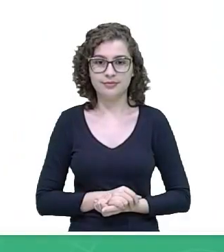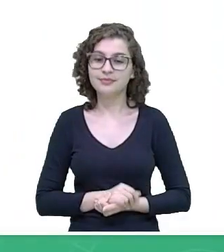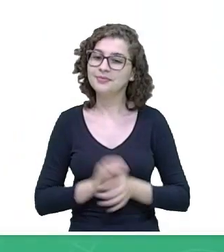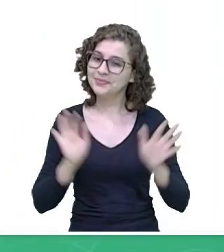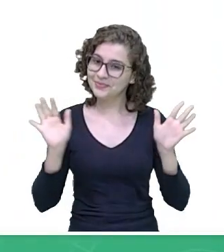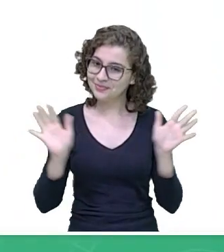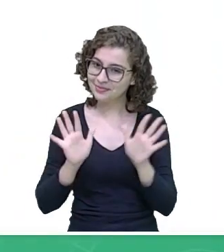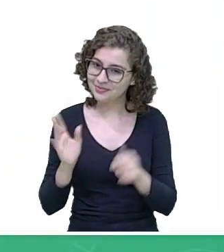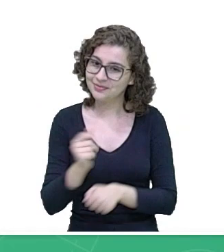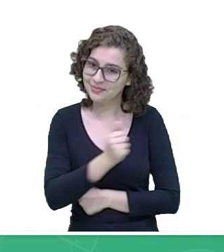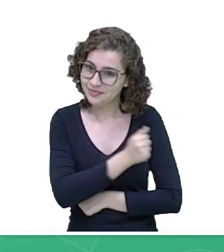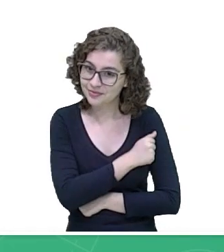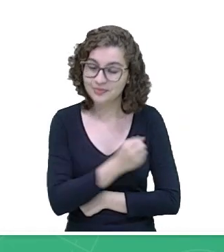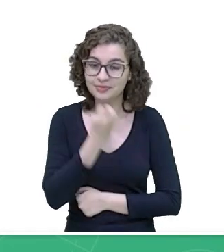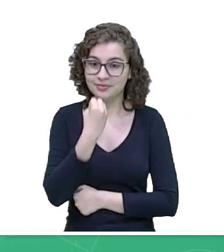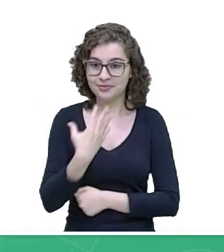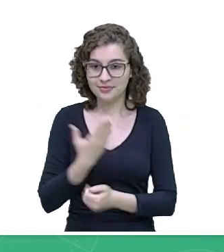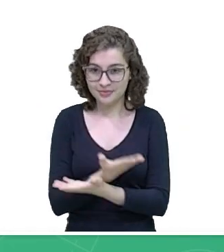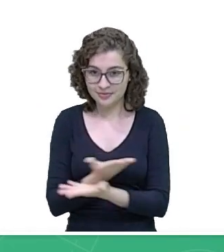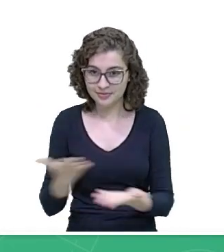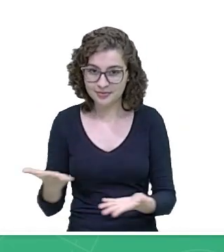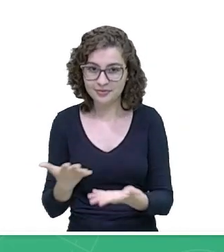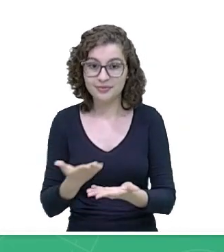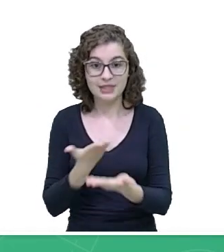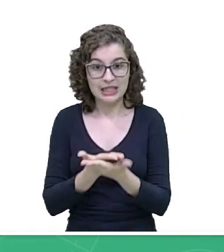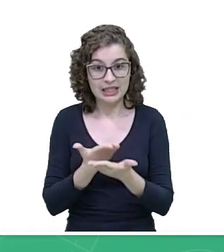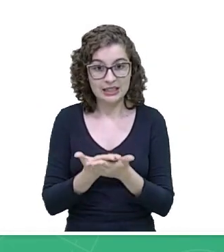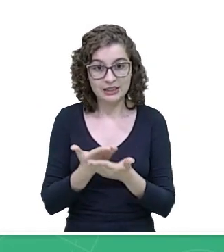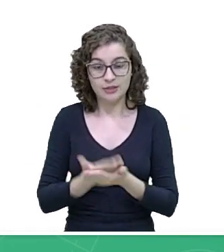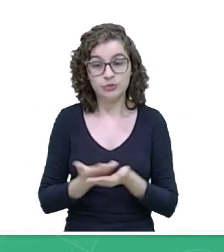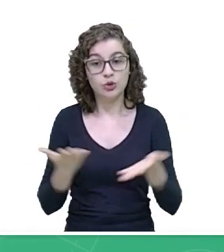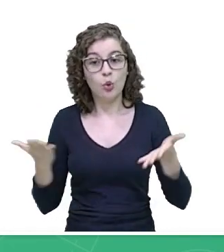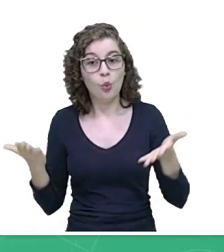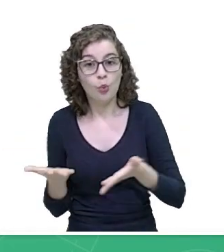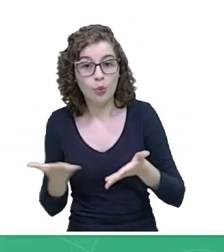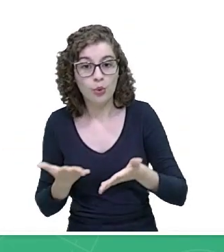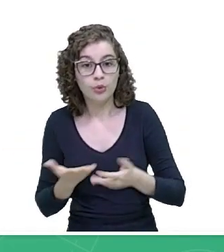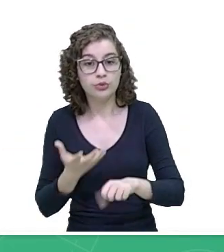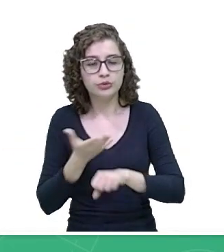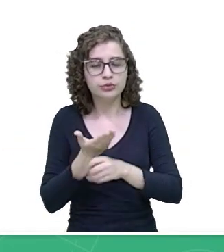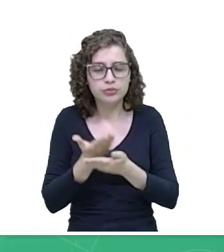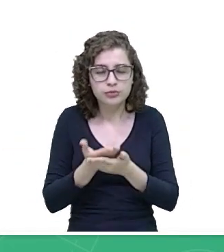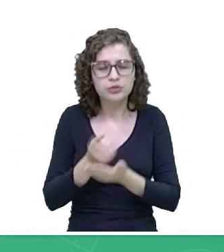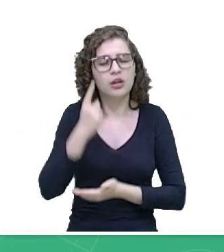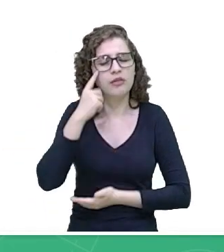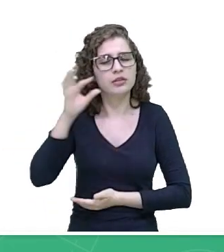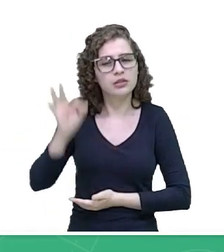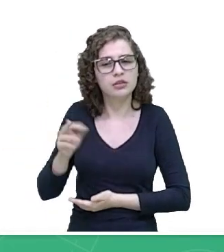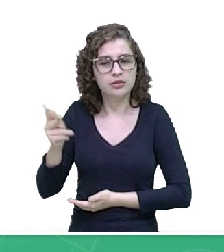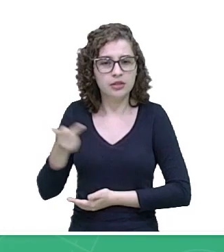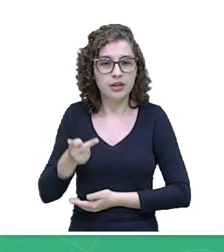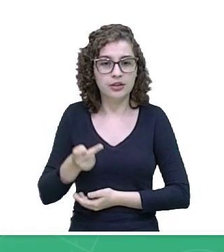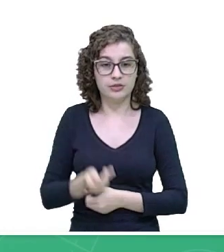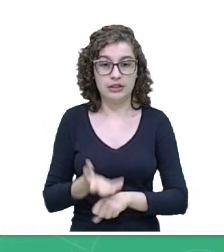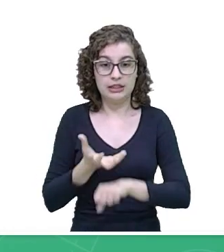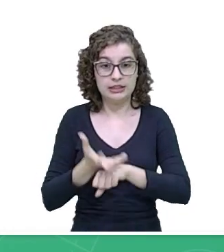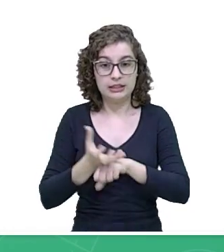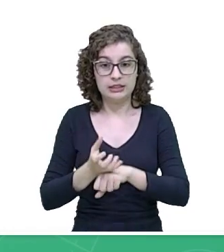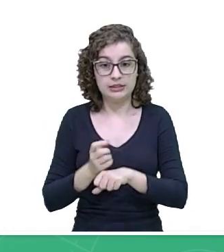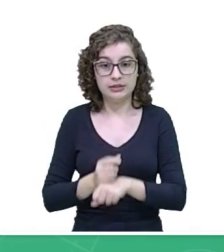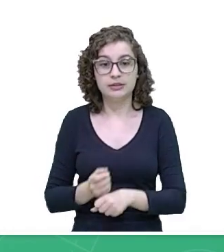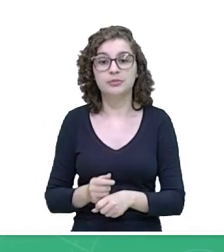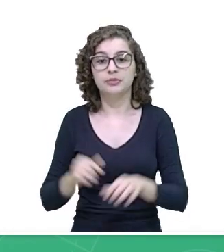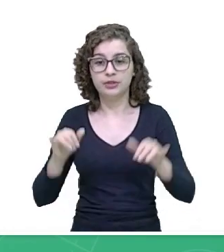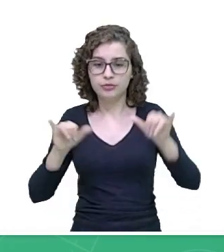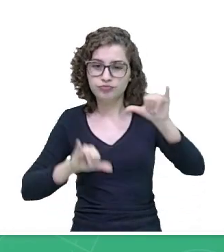Olá, alunos, sejam bem-vindos à nossa aula. Hoje nós vamos fazer a correção da nossa questão de química do exercitando.